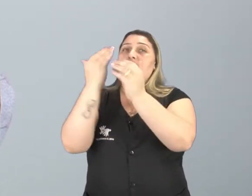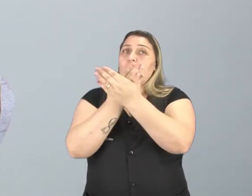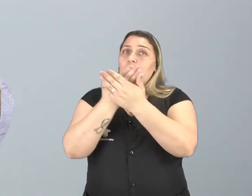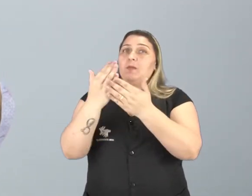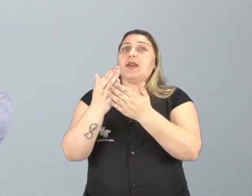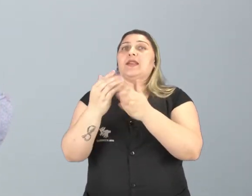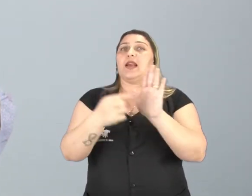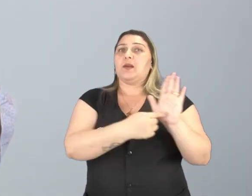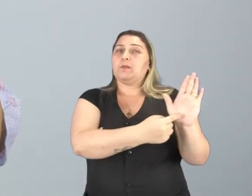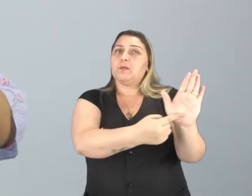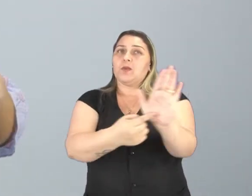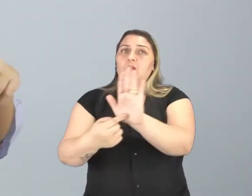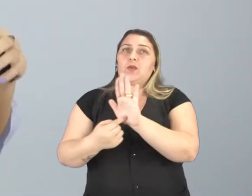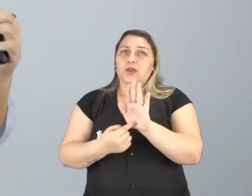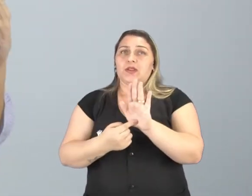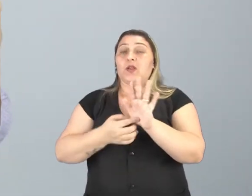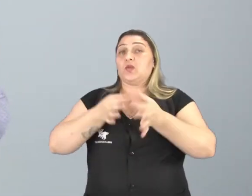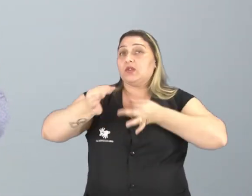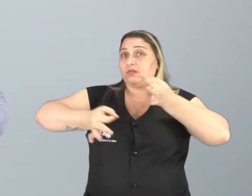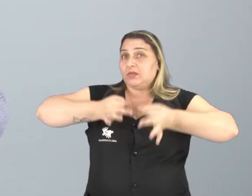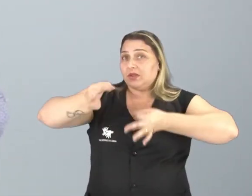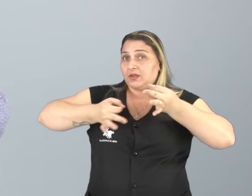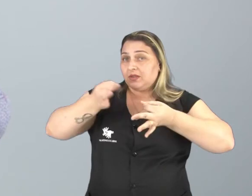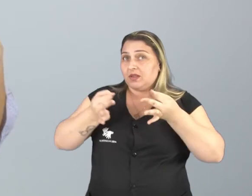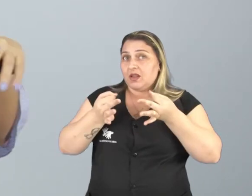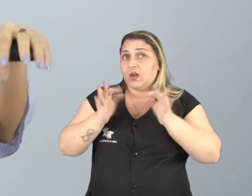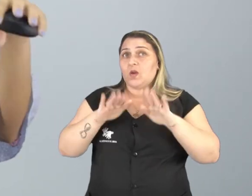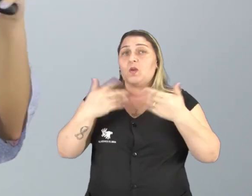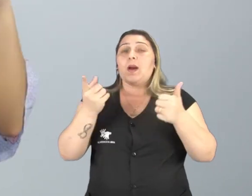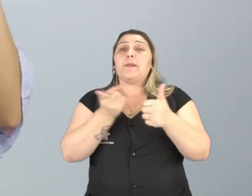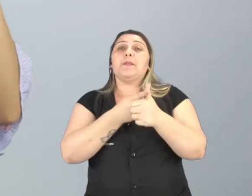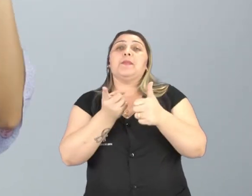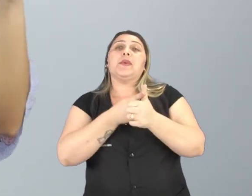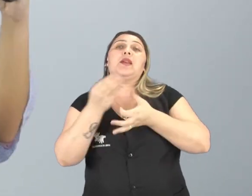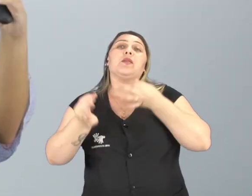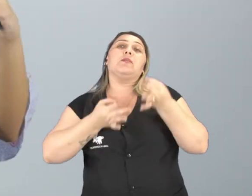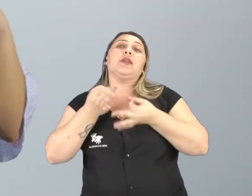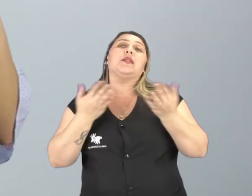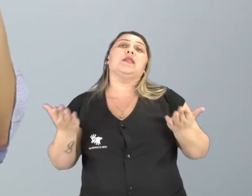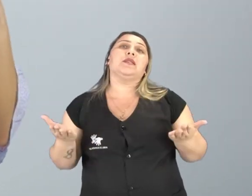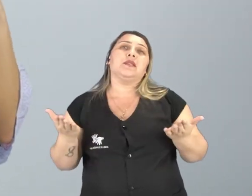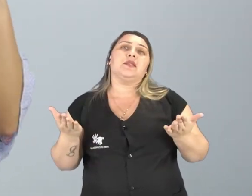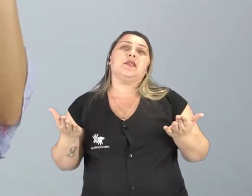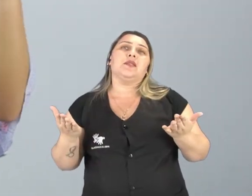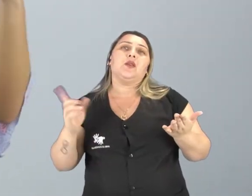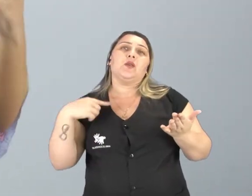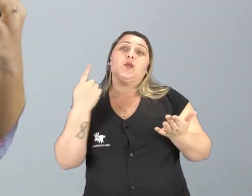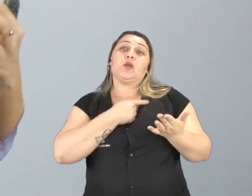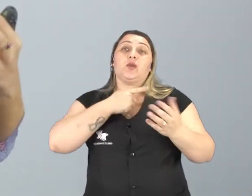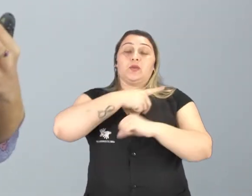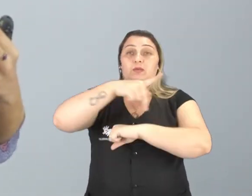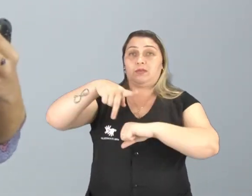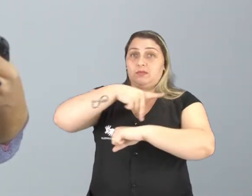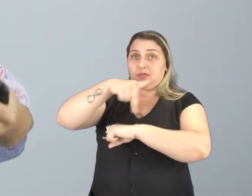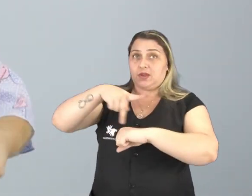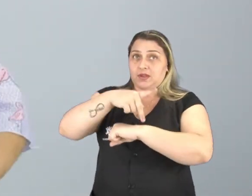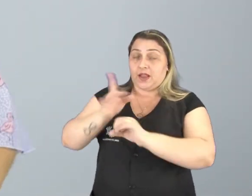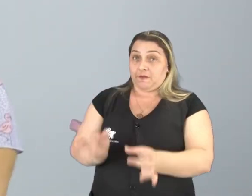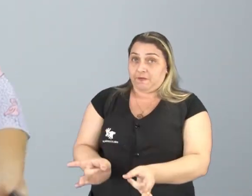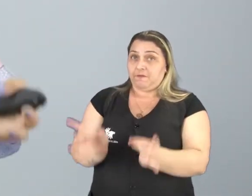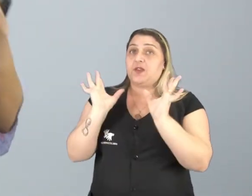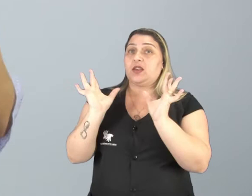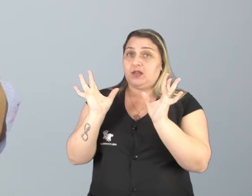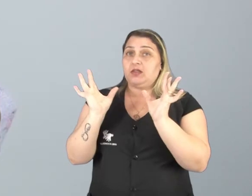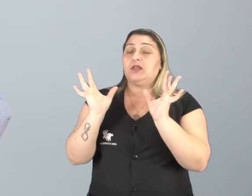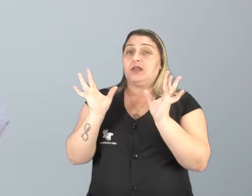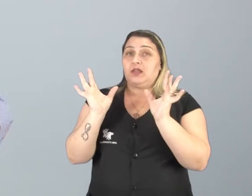de argumentações. Então, qual foi a primeira argumentação dela? Em que o nosso país, ele é vendido de uma maneira,